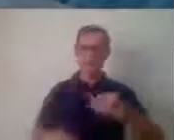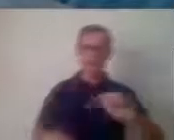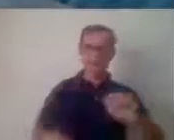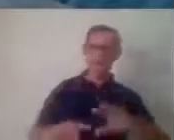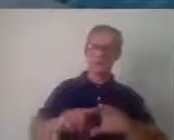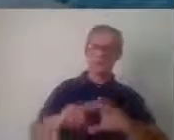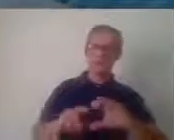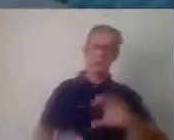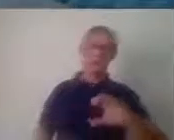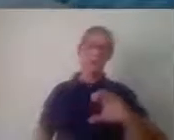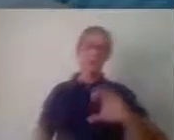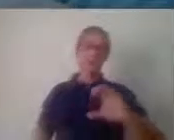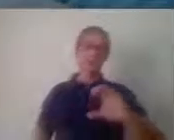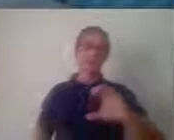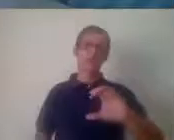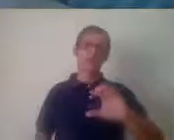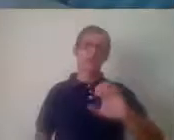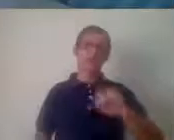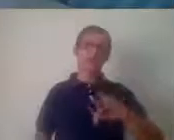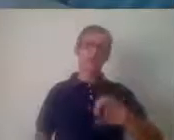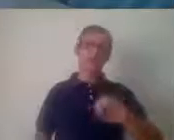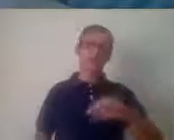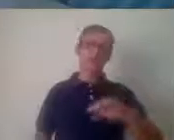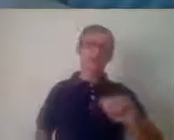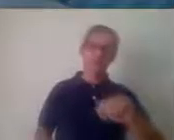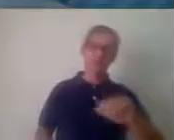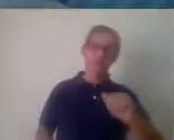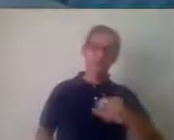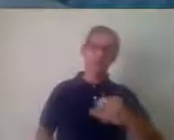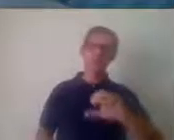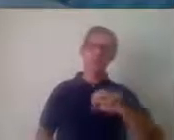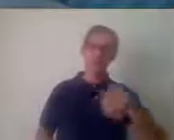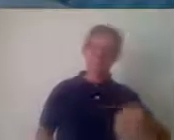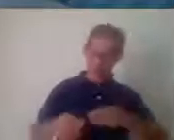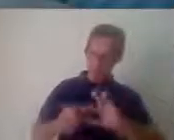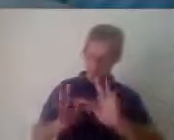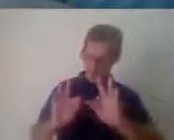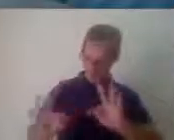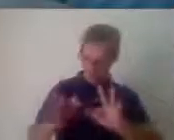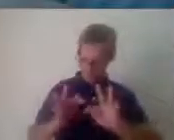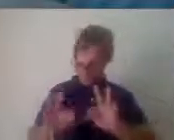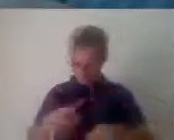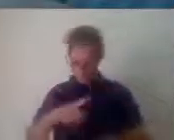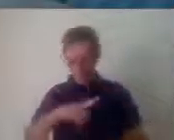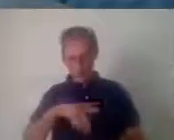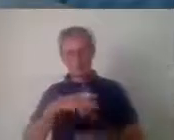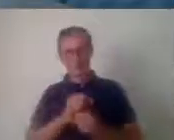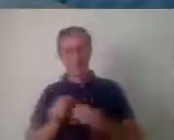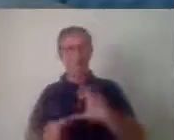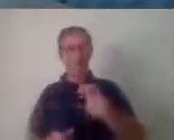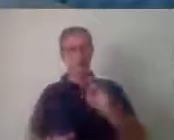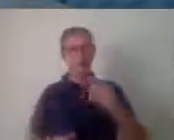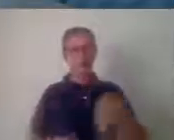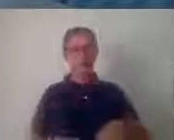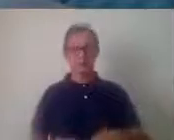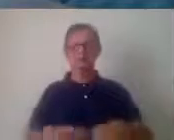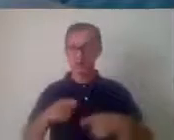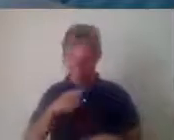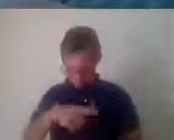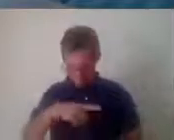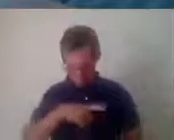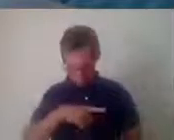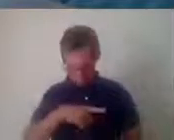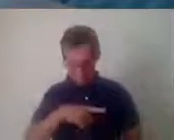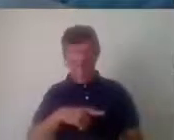centro de massa, professora? O centro de massa vem lá da física, tá? Lá em física, você pode calcular o centro de massa, onde você tem